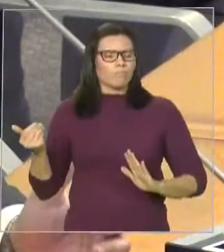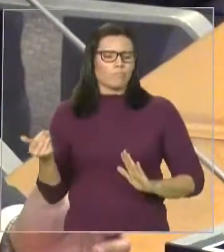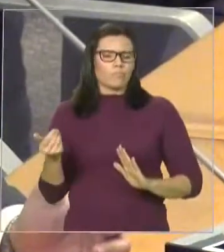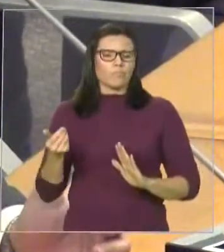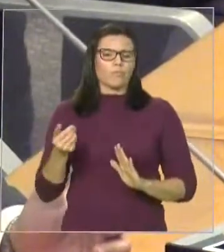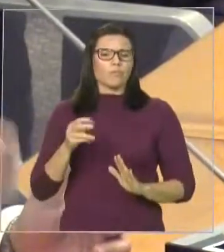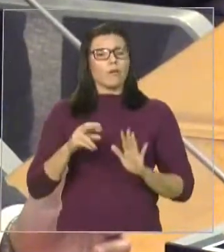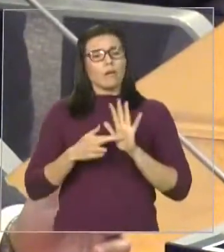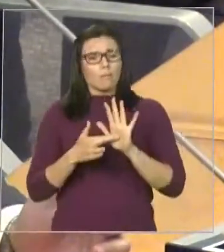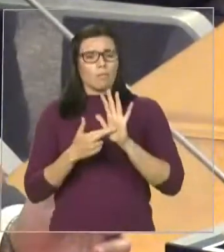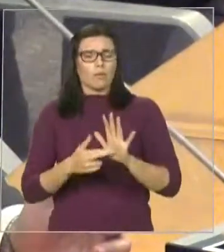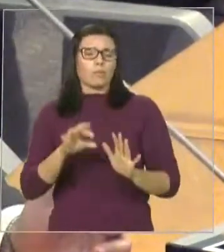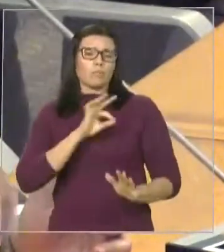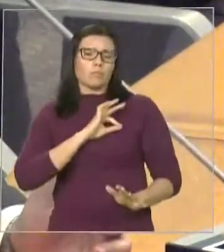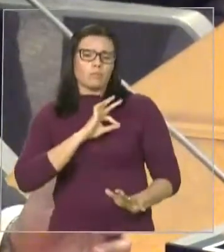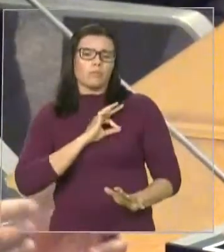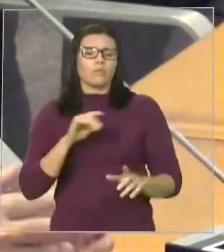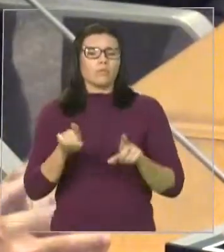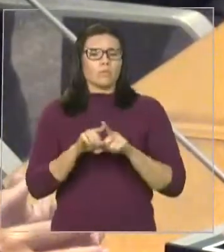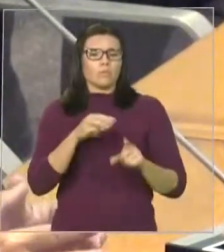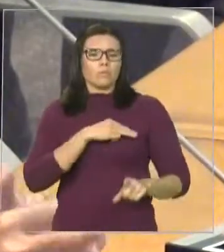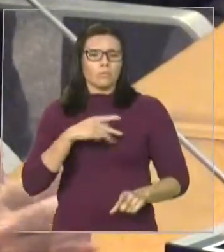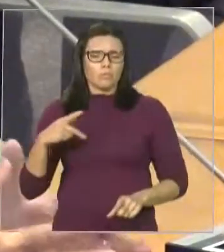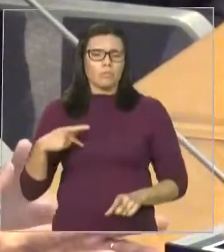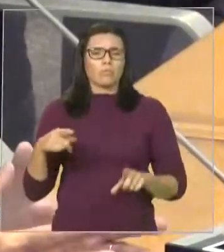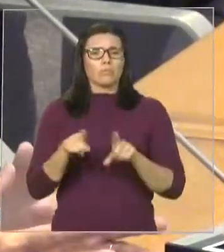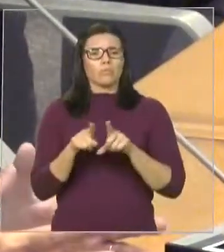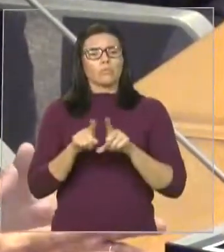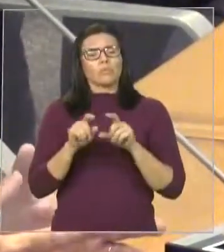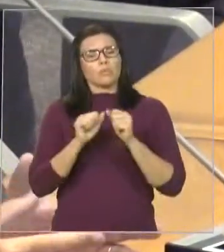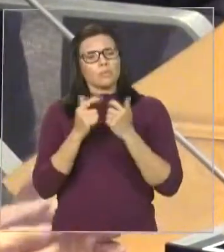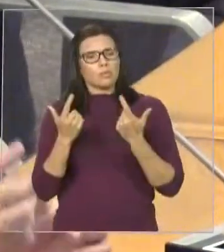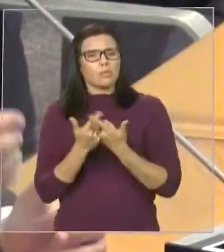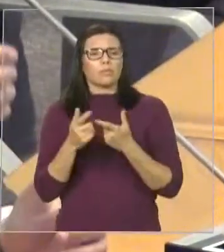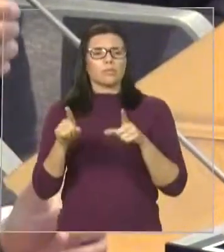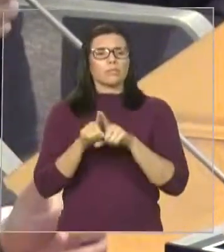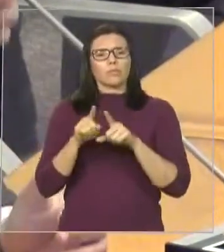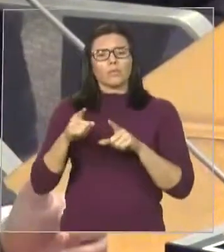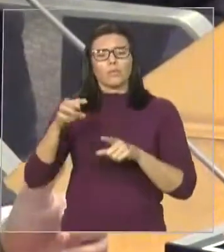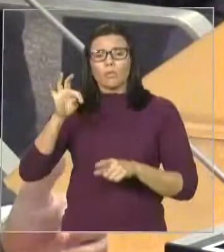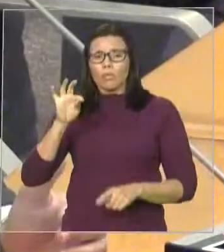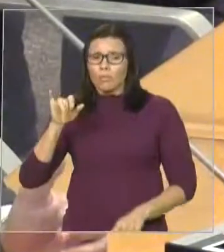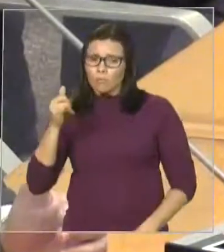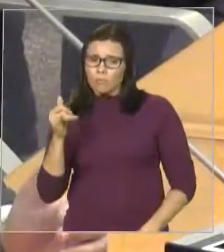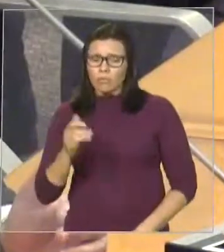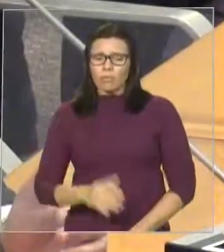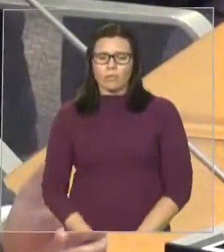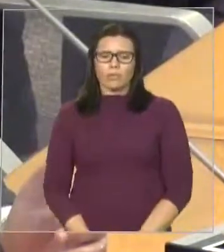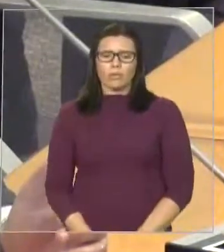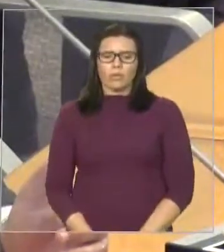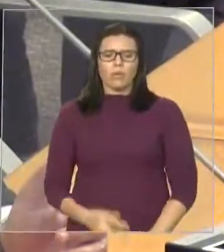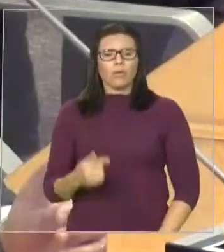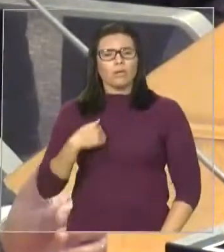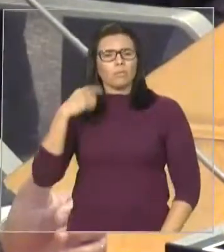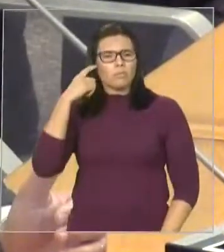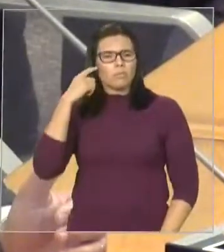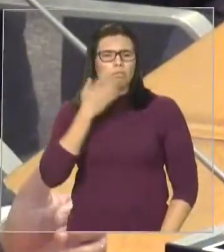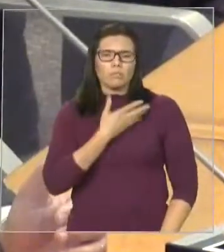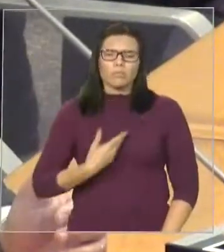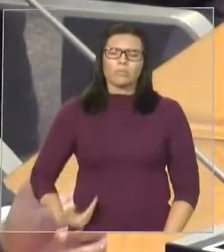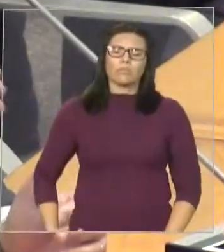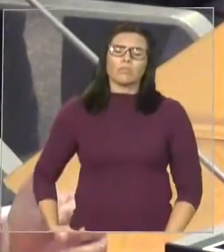do Ministério Público, do Judiciário, da Assembleia, e o governo ouvindo essas categorias e ouvindo a